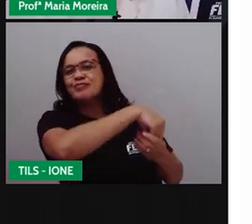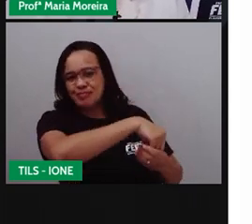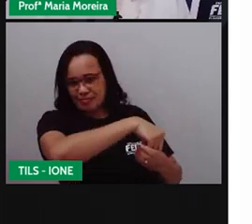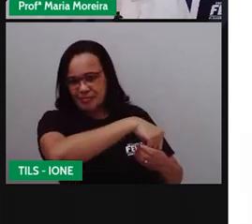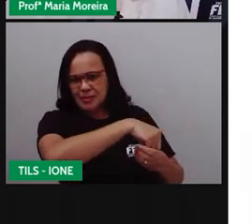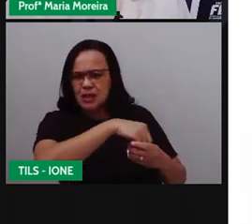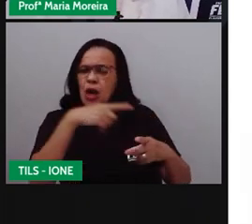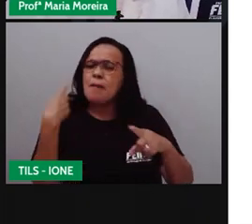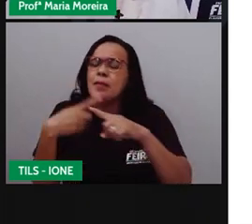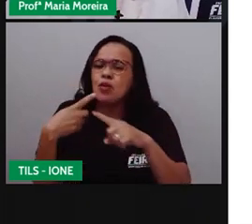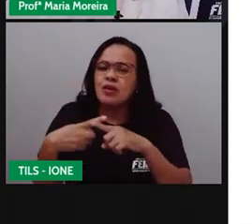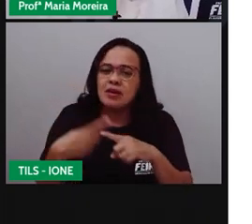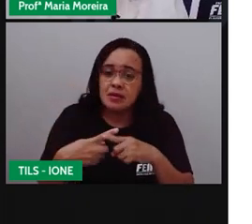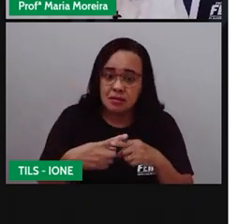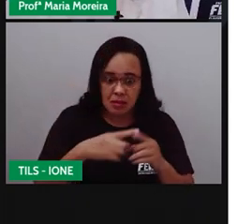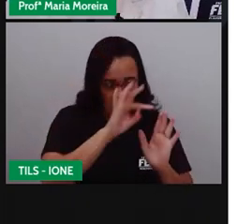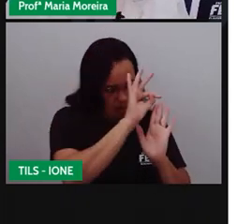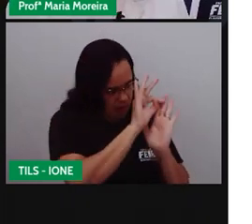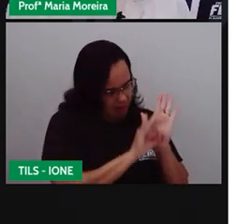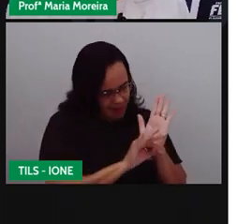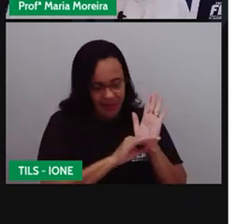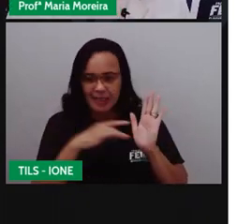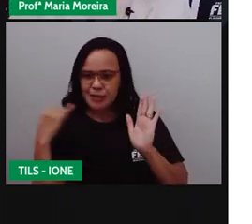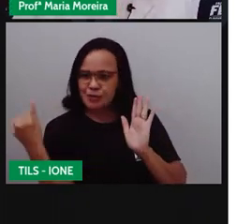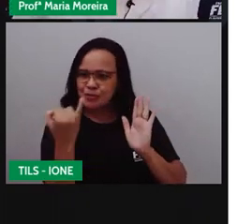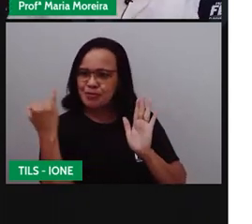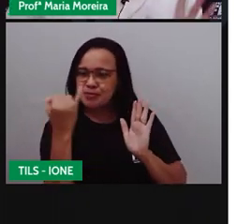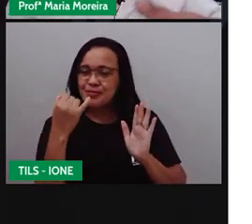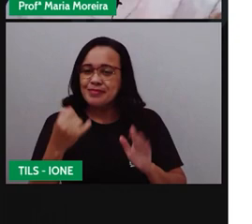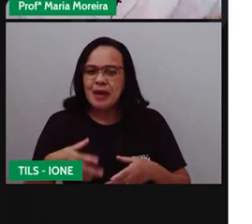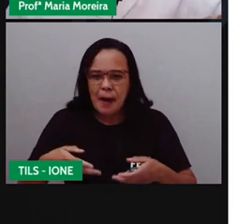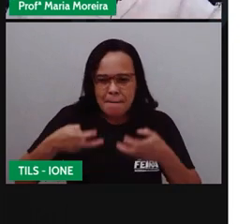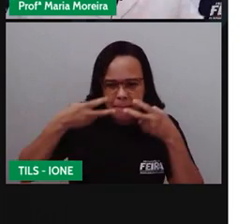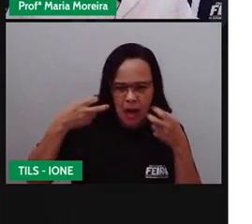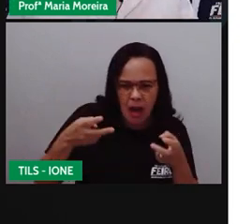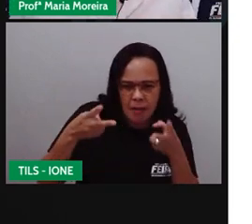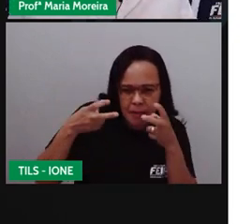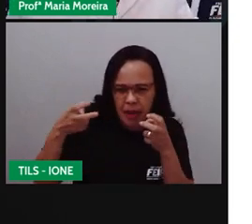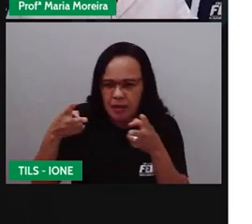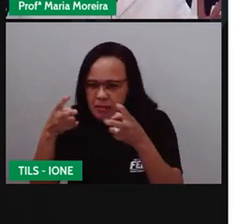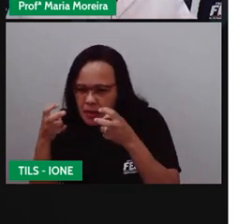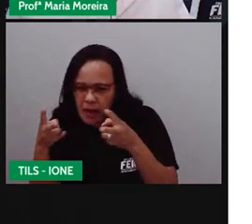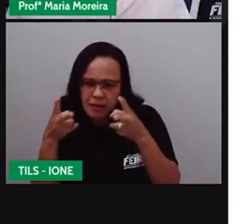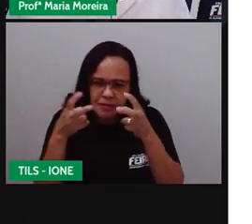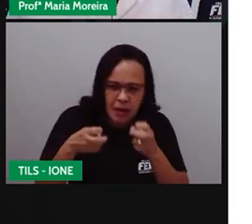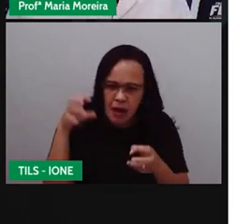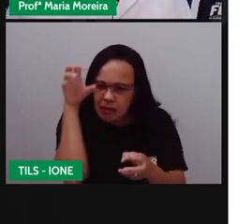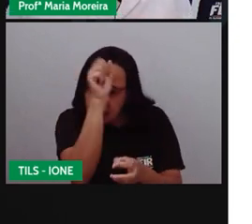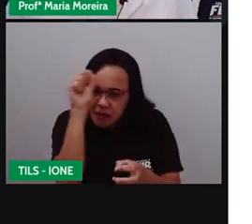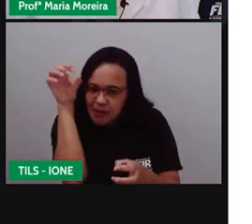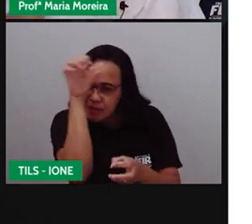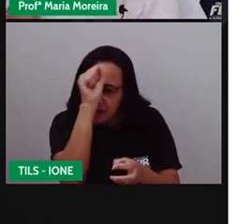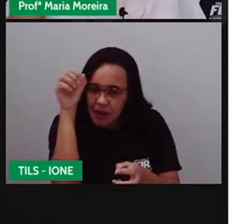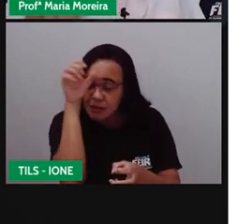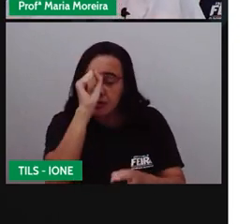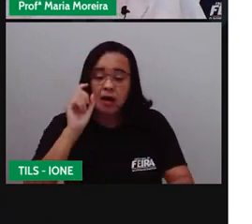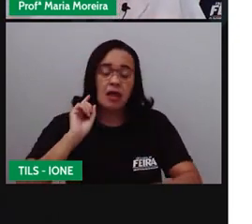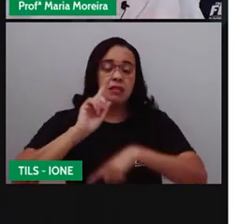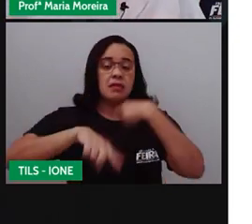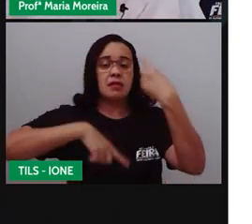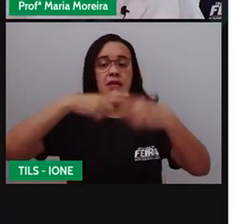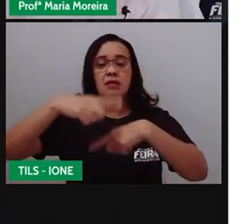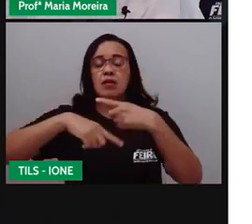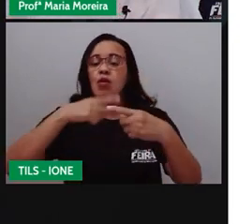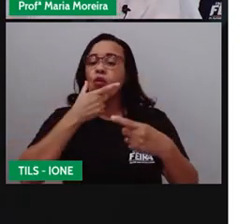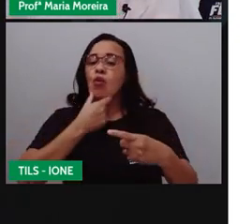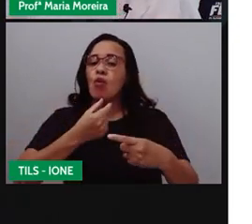mais propriedade e ainda seja interessante para o leitor. Vou escrever sobre Felipe Neto. Não sei nada. Quem é que vai